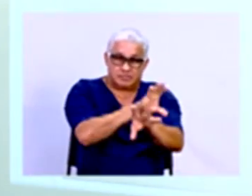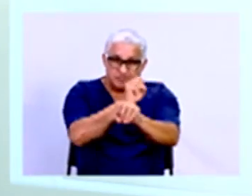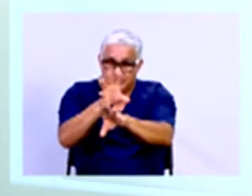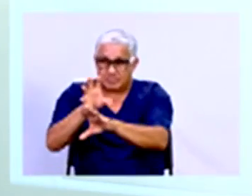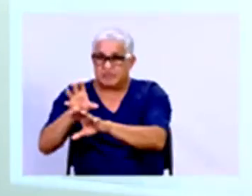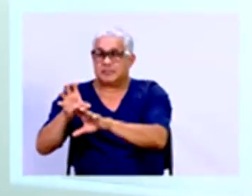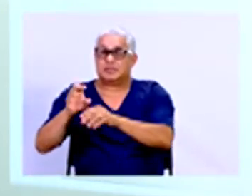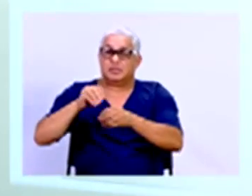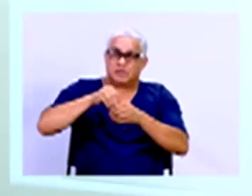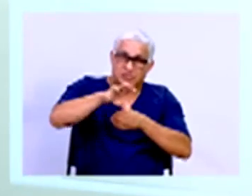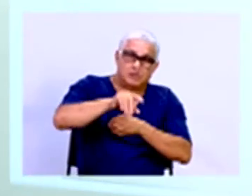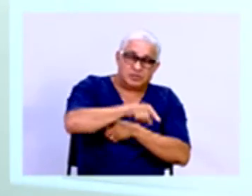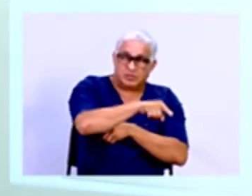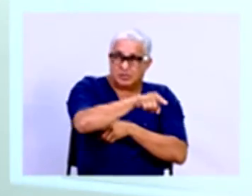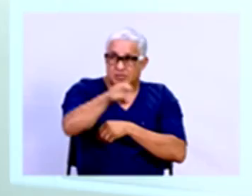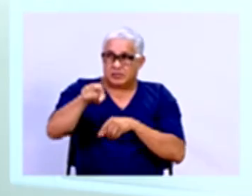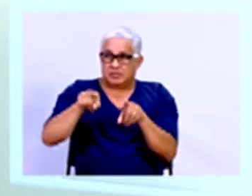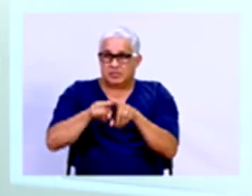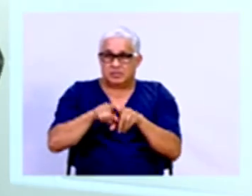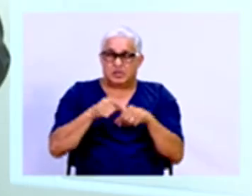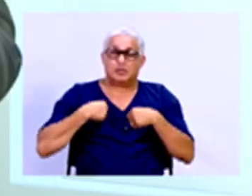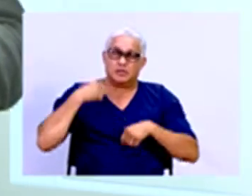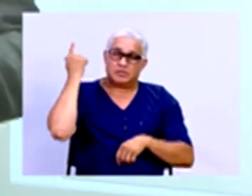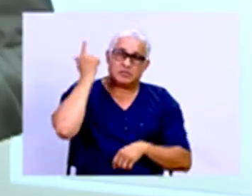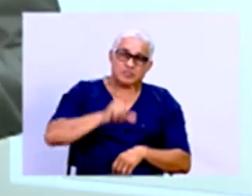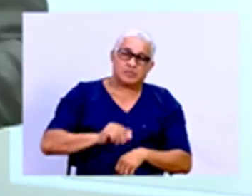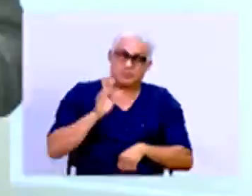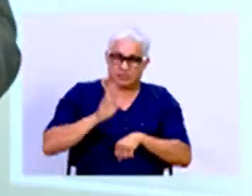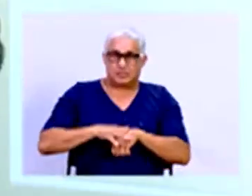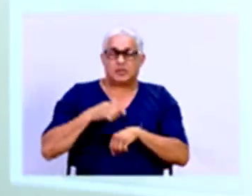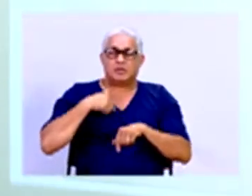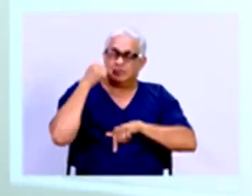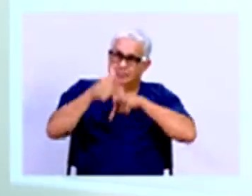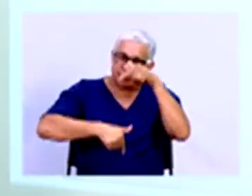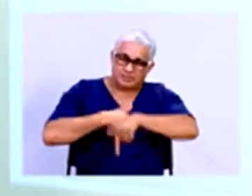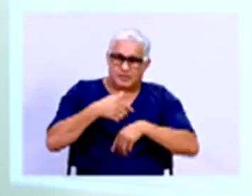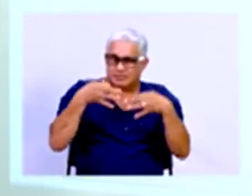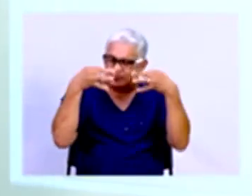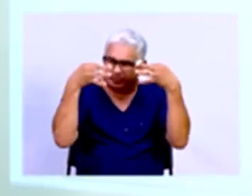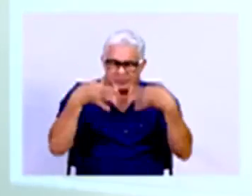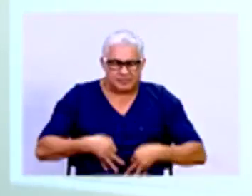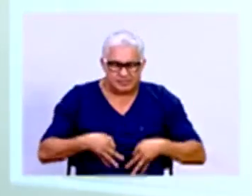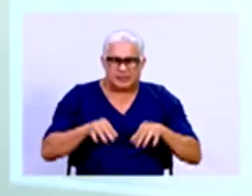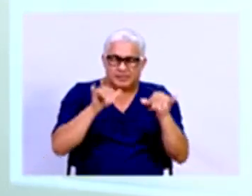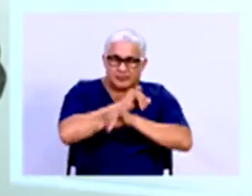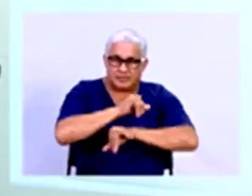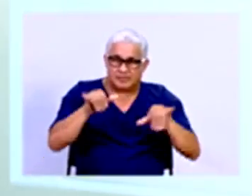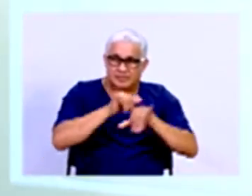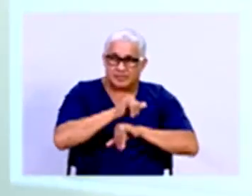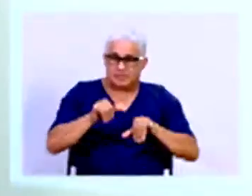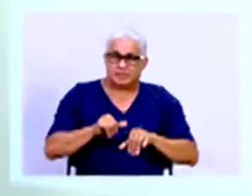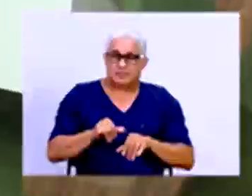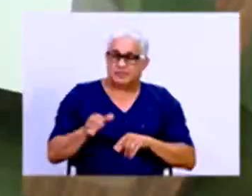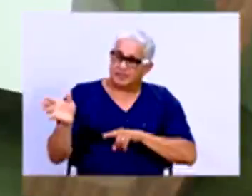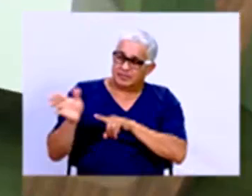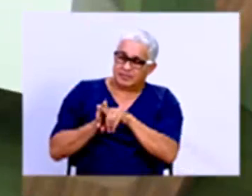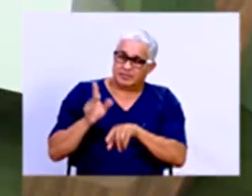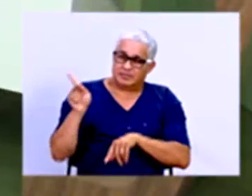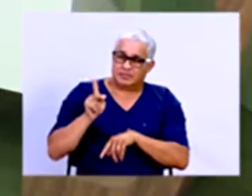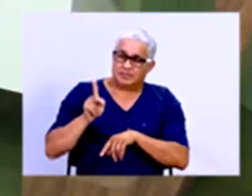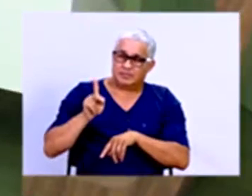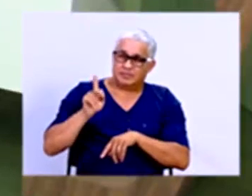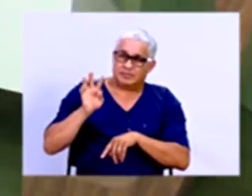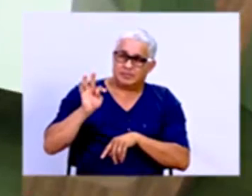vocês, que eu realmente consiga ter trabalhado direitinho aí todas as informações. Professor Tiago, foi